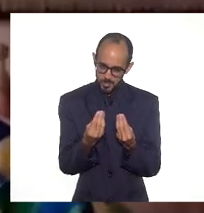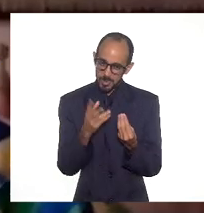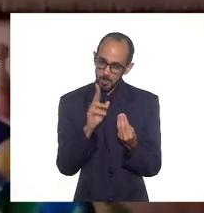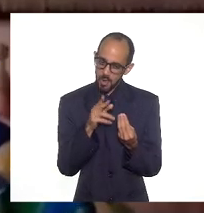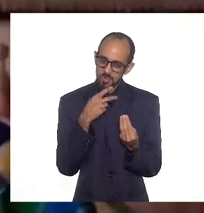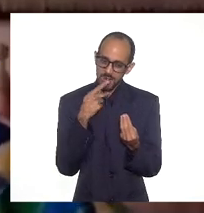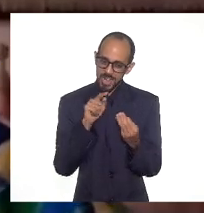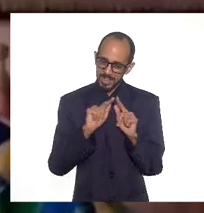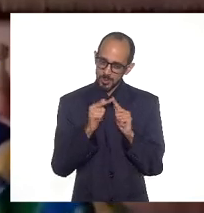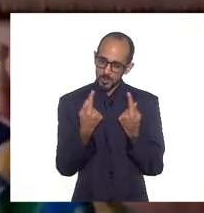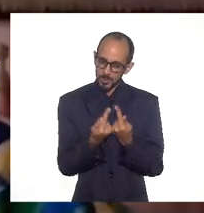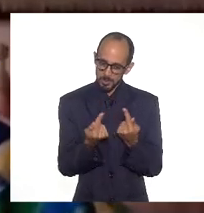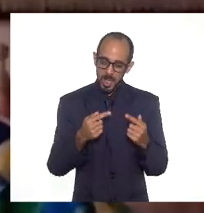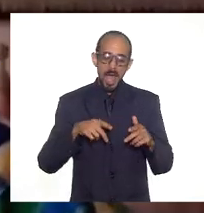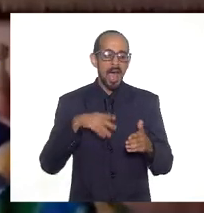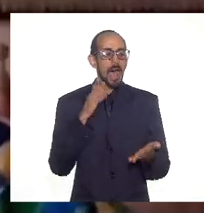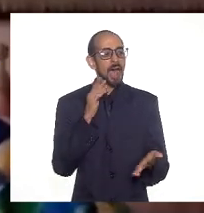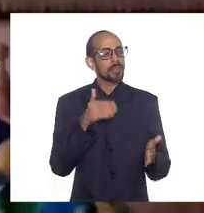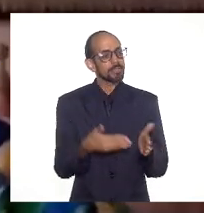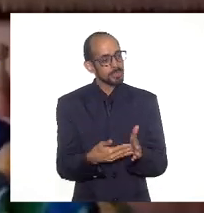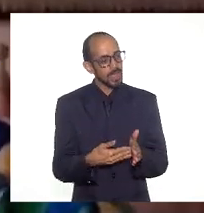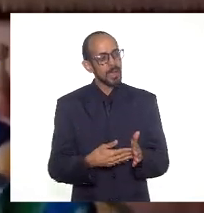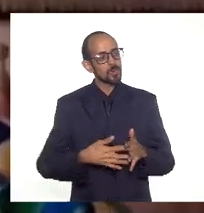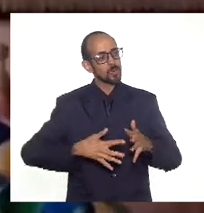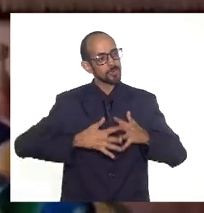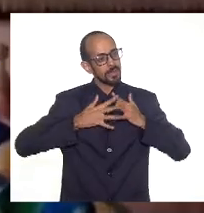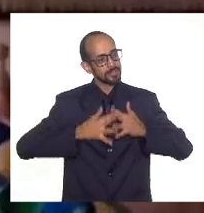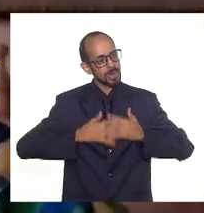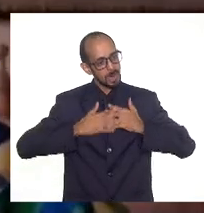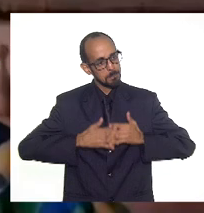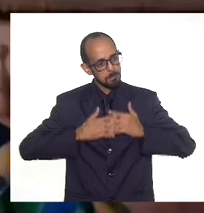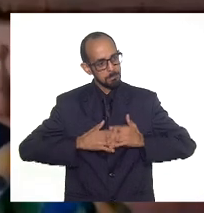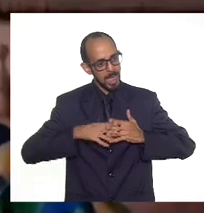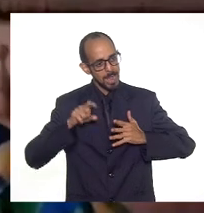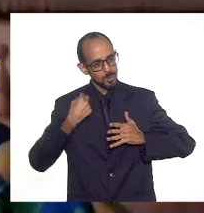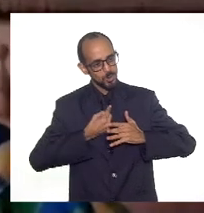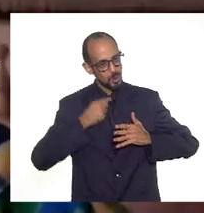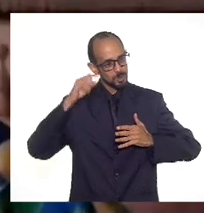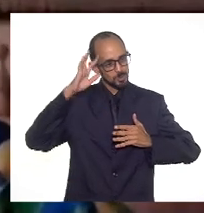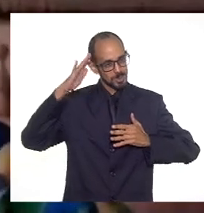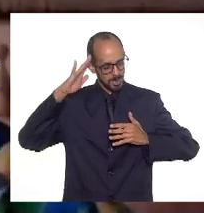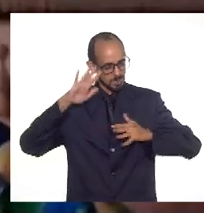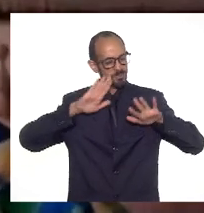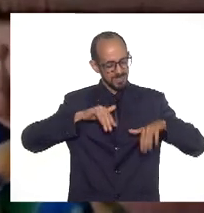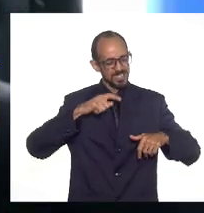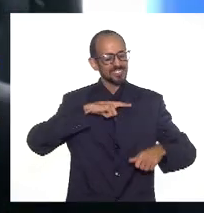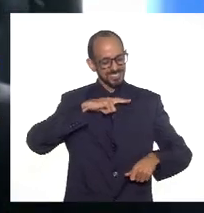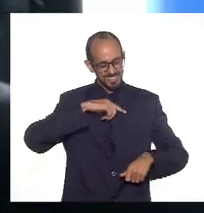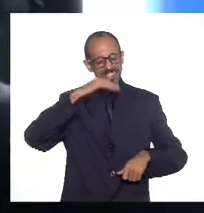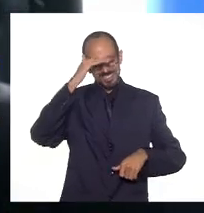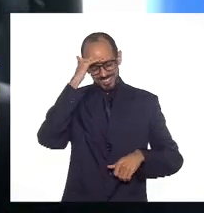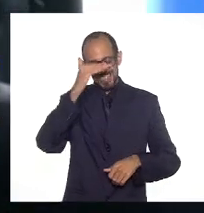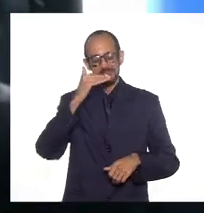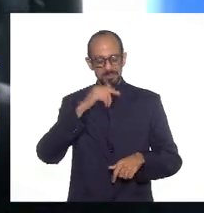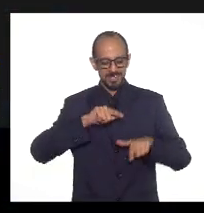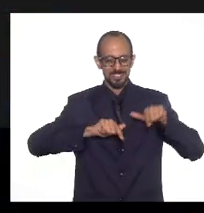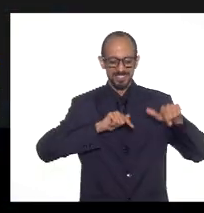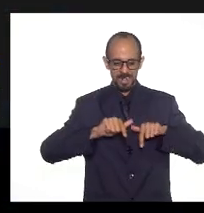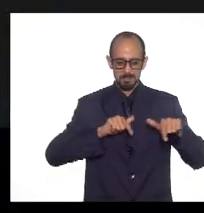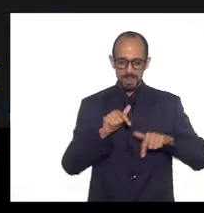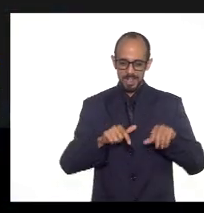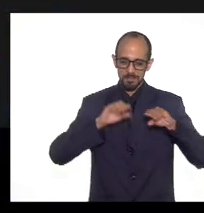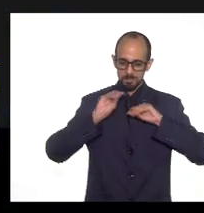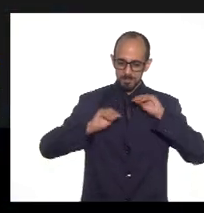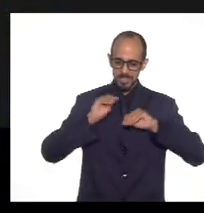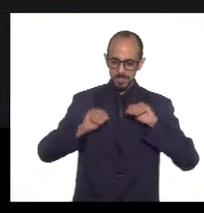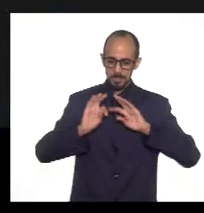quem aperreia o juízo da gente, que a gente sabe que, no fundo, tem muito respeito por nós, pelo nosso trabalho. Um beijo. De